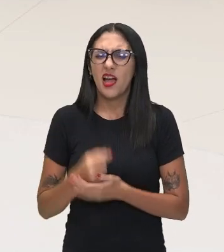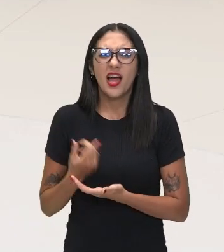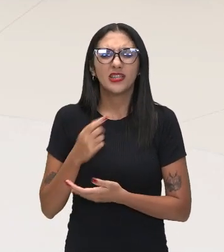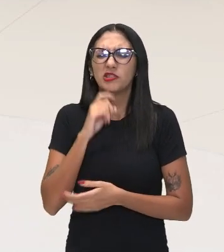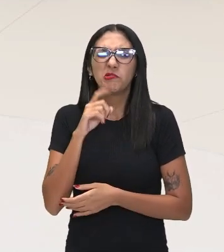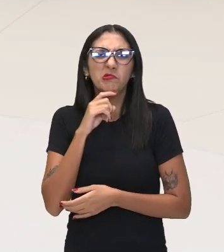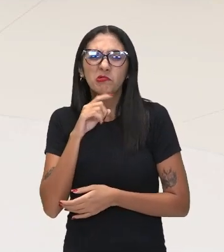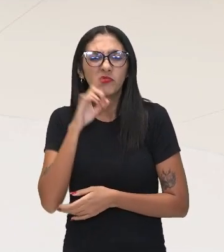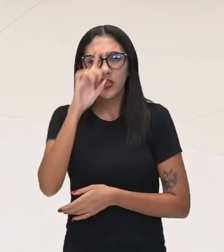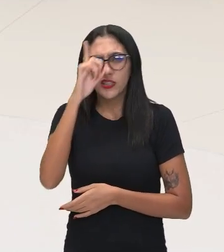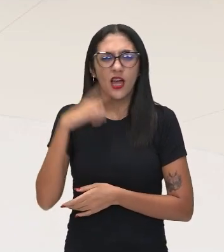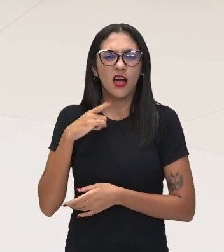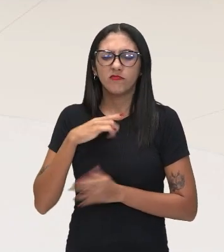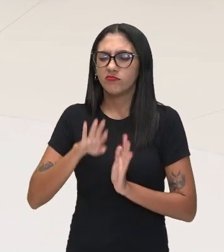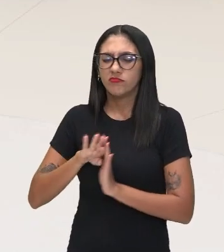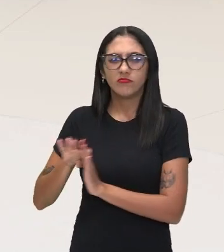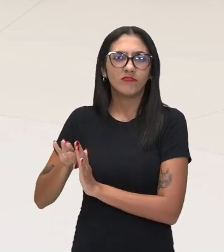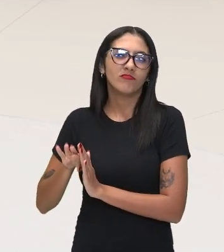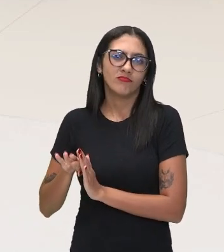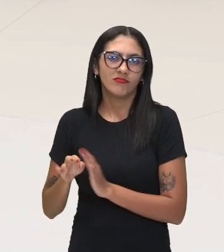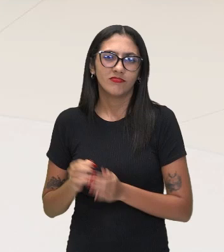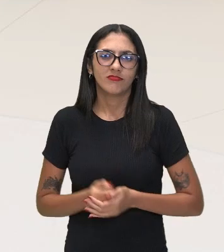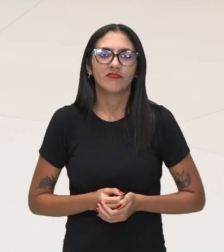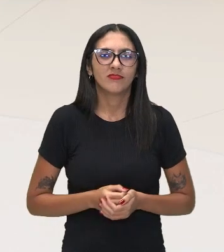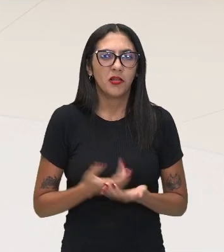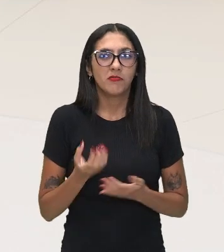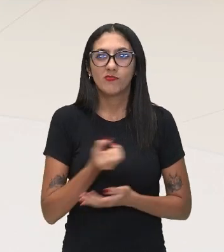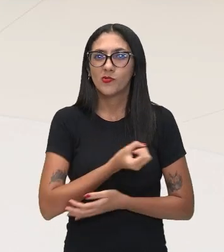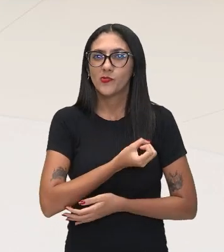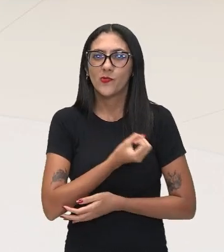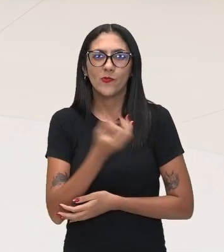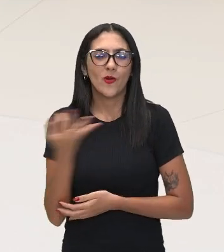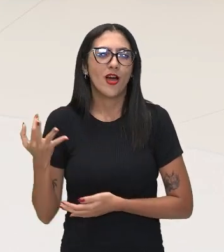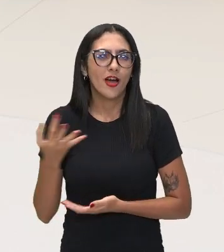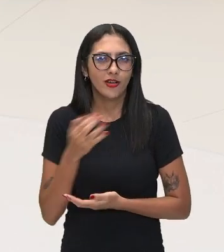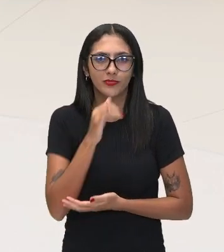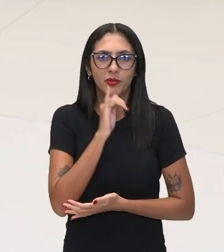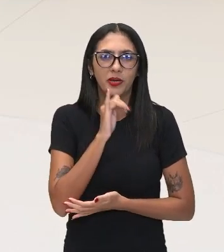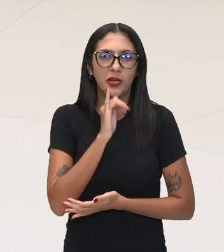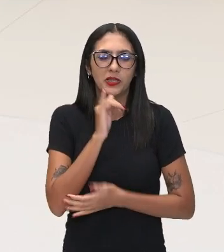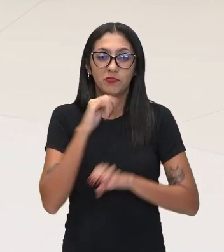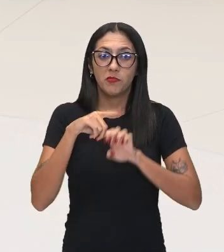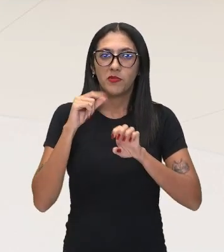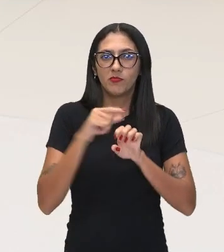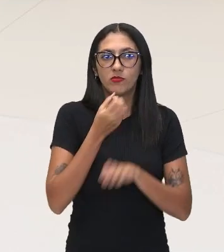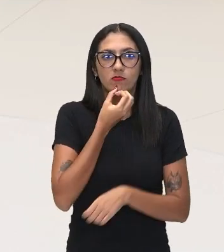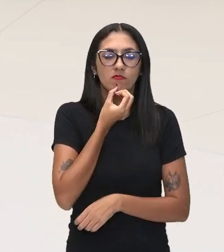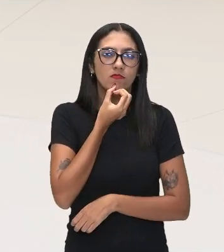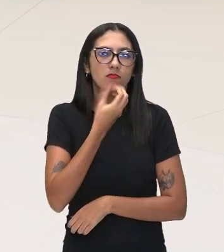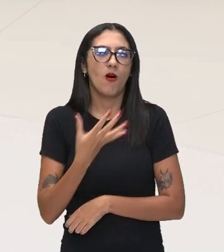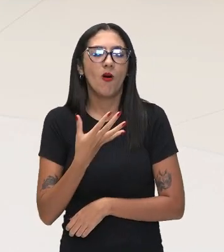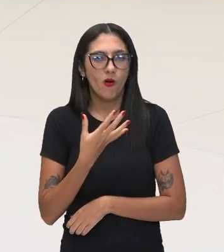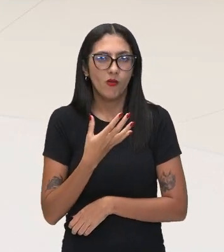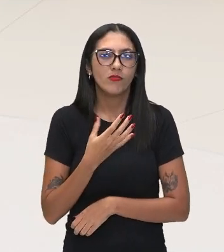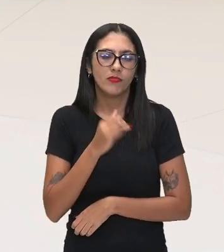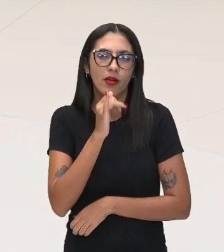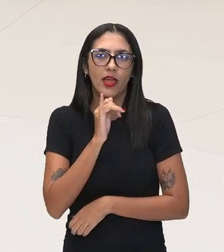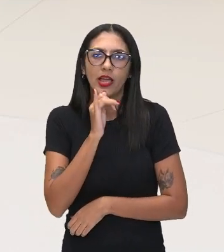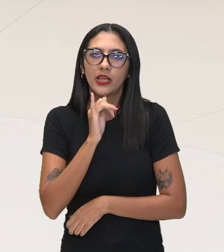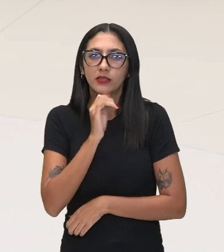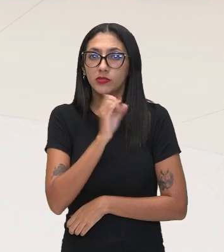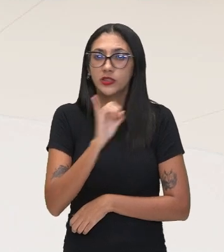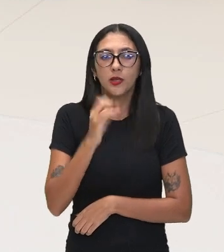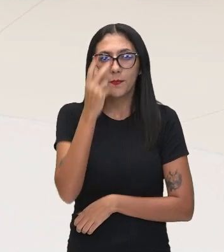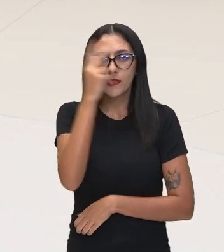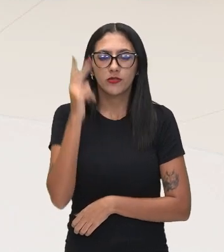eu guardar isso. Quantos empreendimentos, né, empreendimentos bons teriam ficado aí para trás se as pessoas não